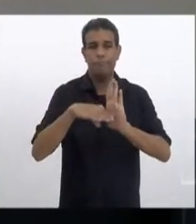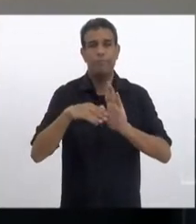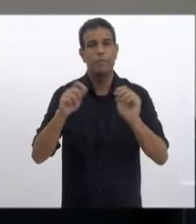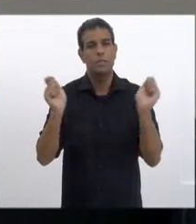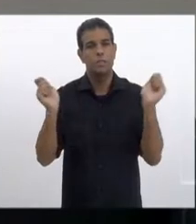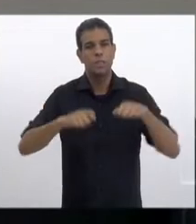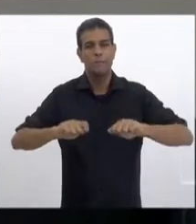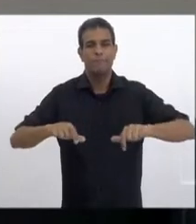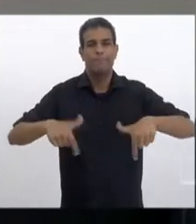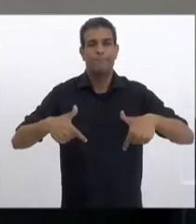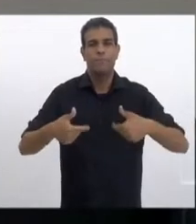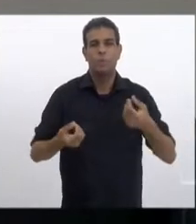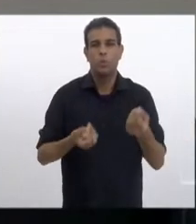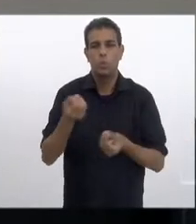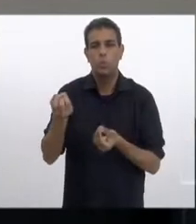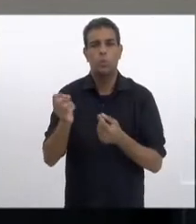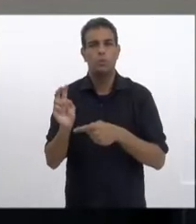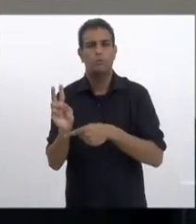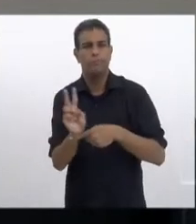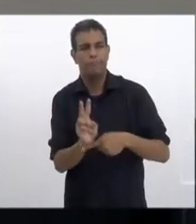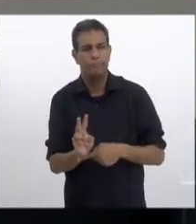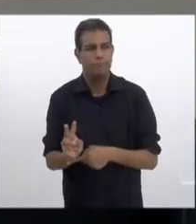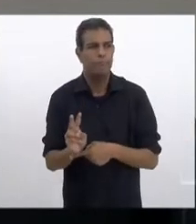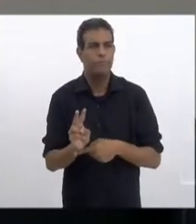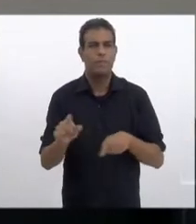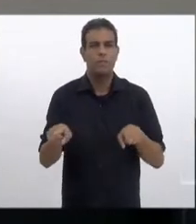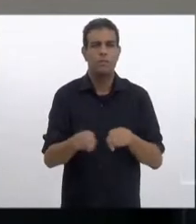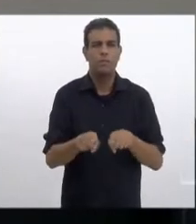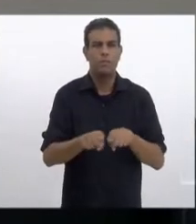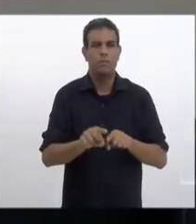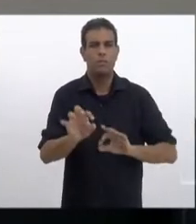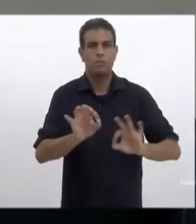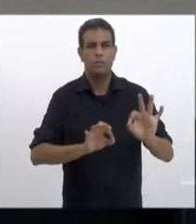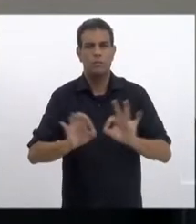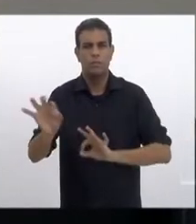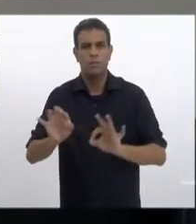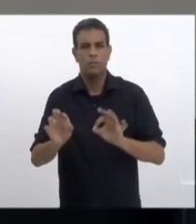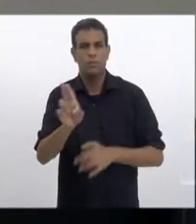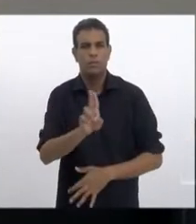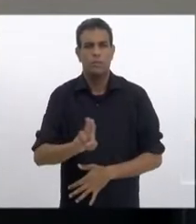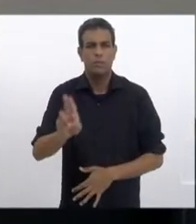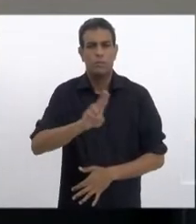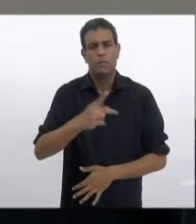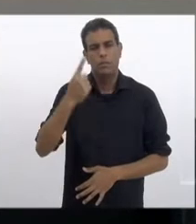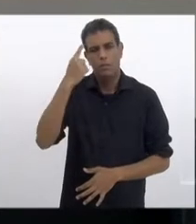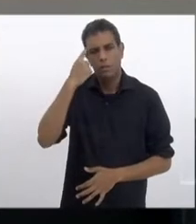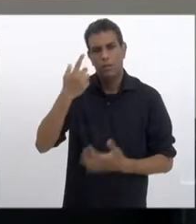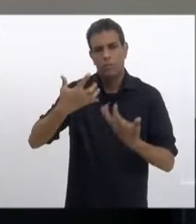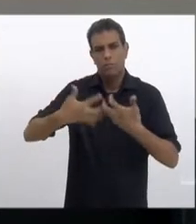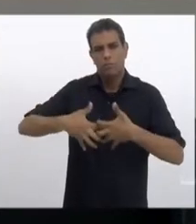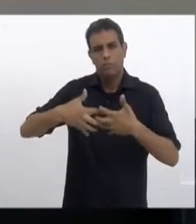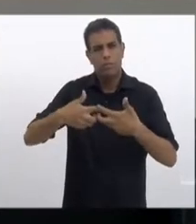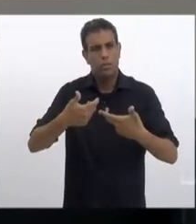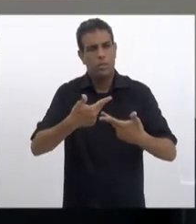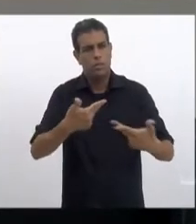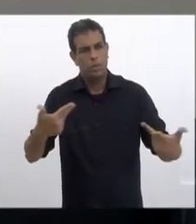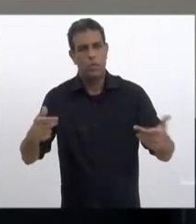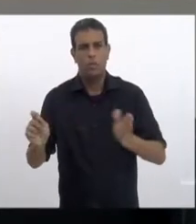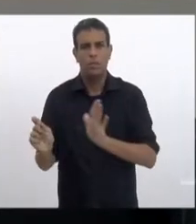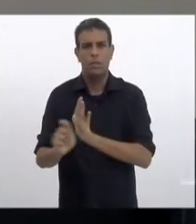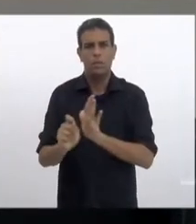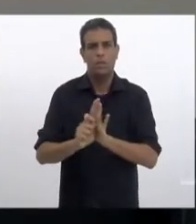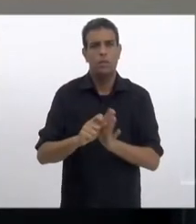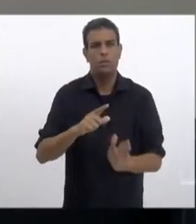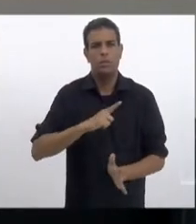a previsão de reforço da prevenção e o tratamento abusivo das substâncias, inclusive o abuso